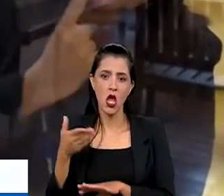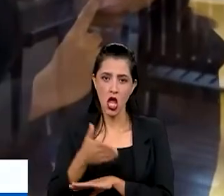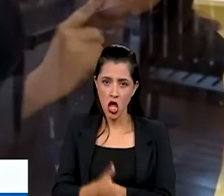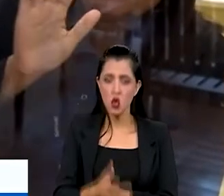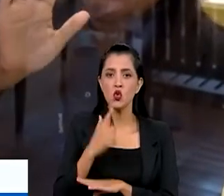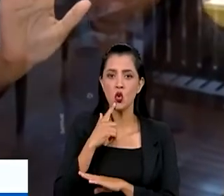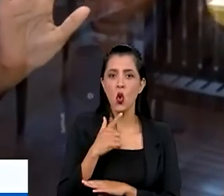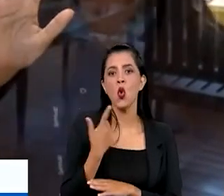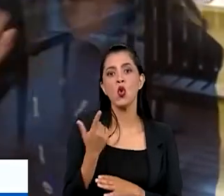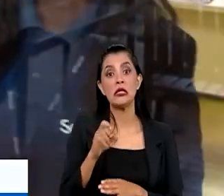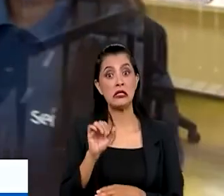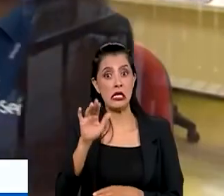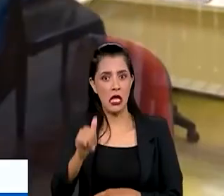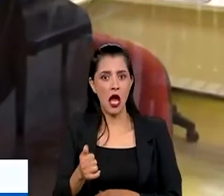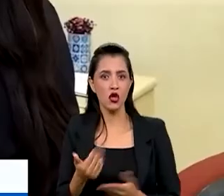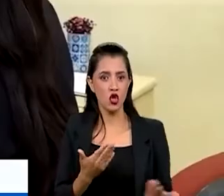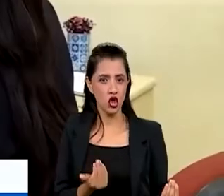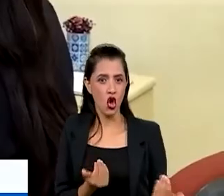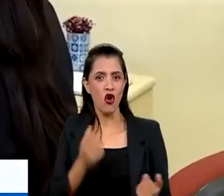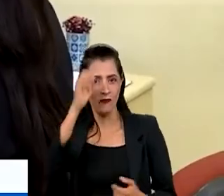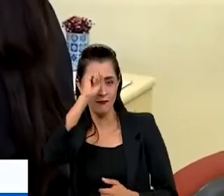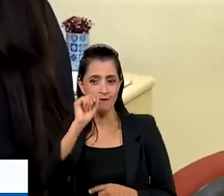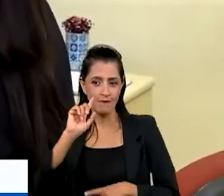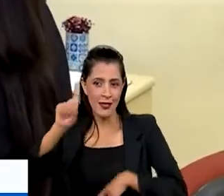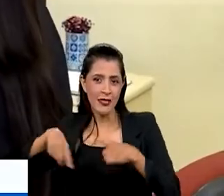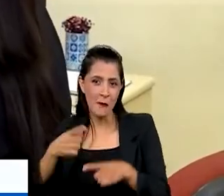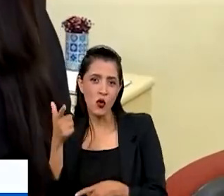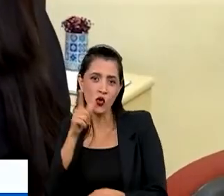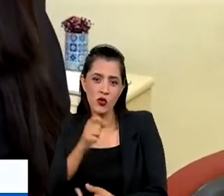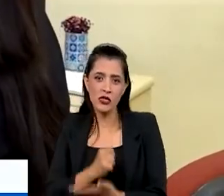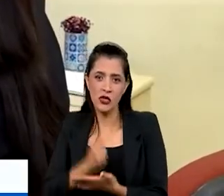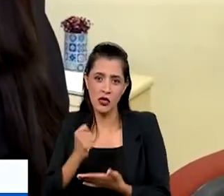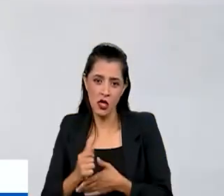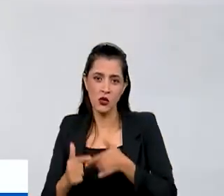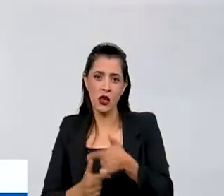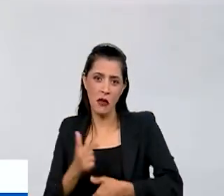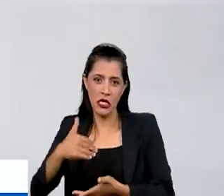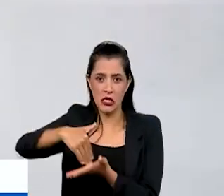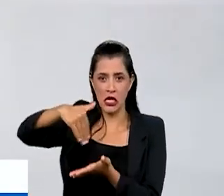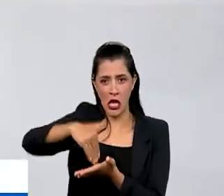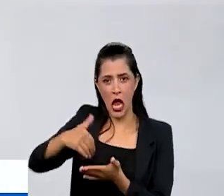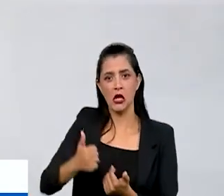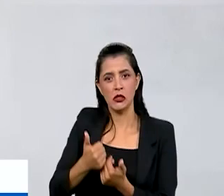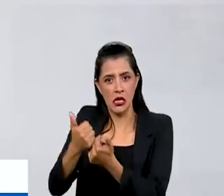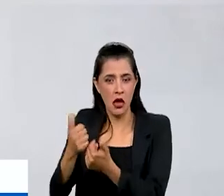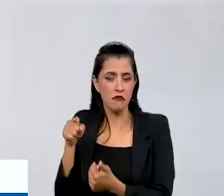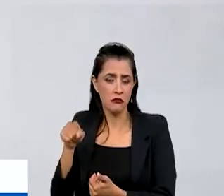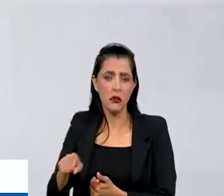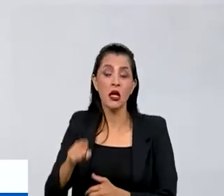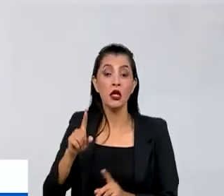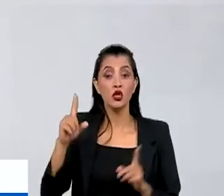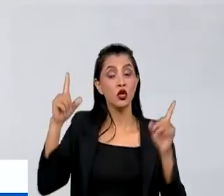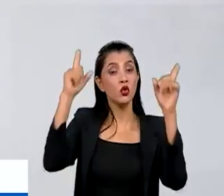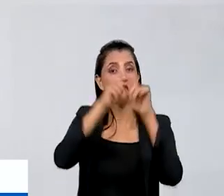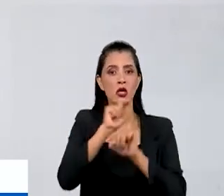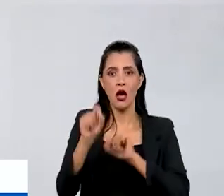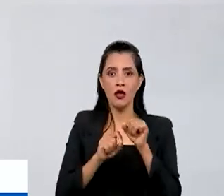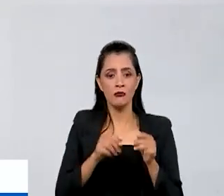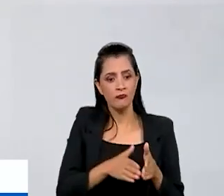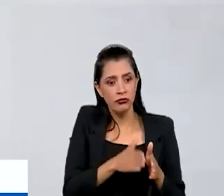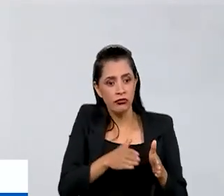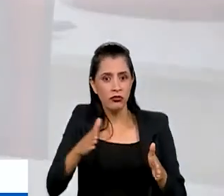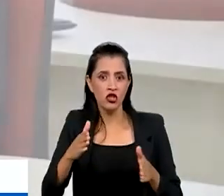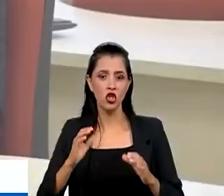como jovem aprendiz e um tempo depois conseguiu um emprego de auxiliar de secretária. Para ela, a maior dificuldade foi o processo